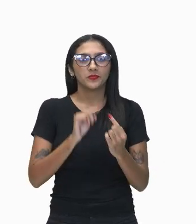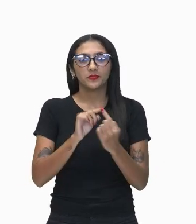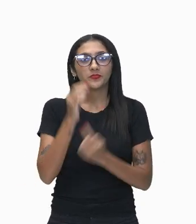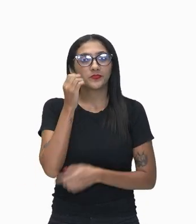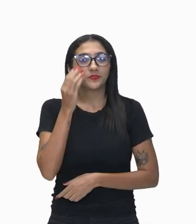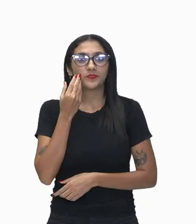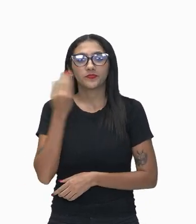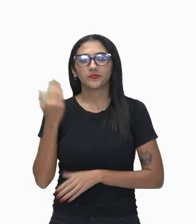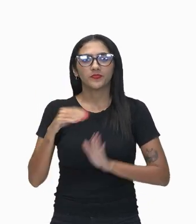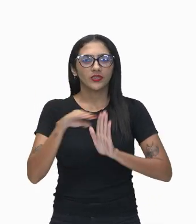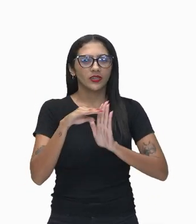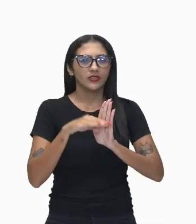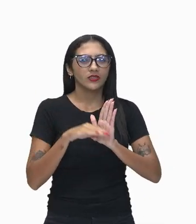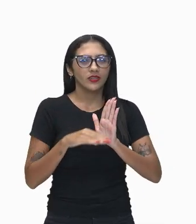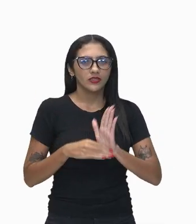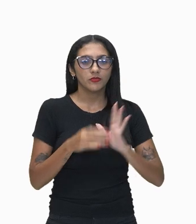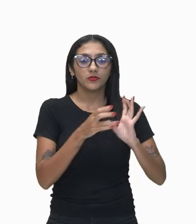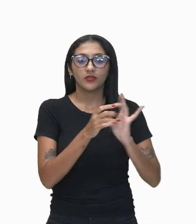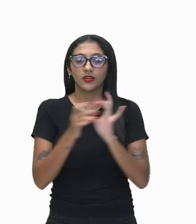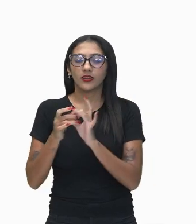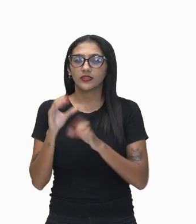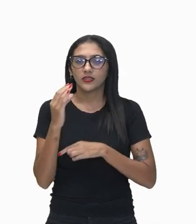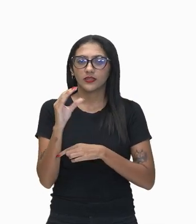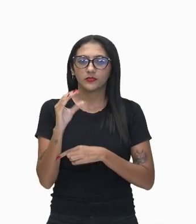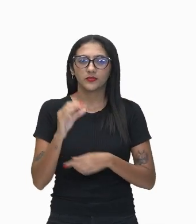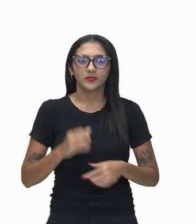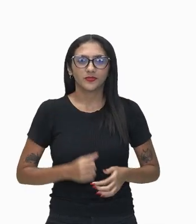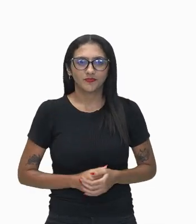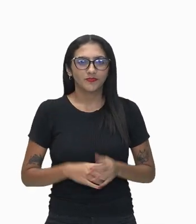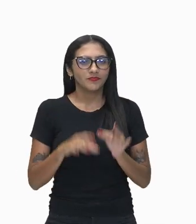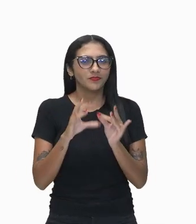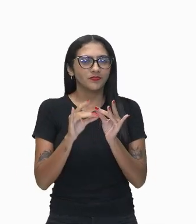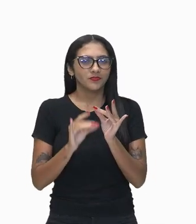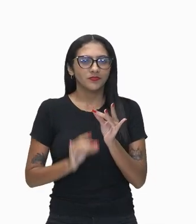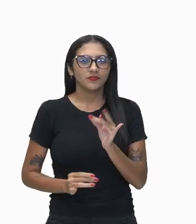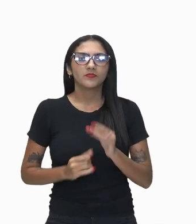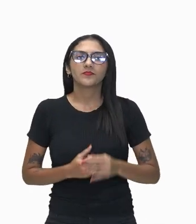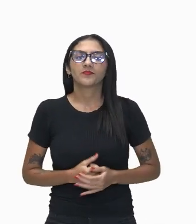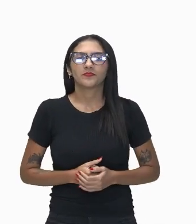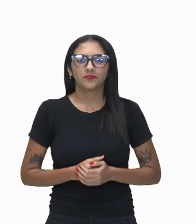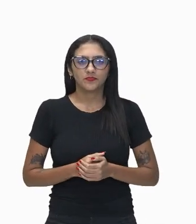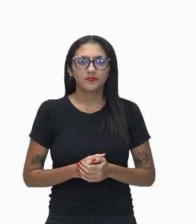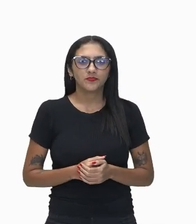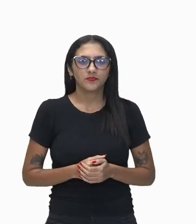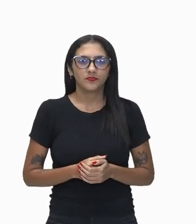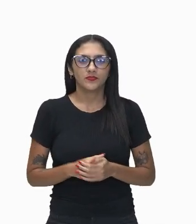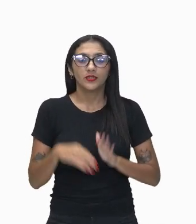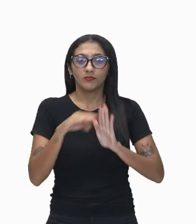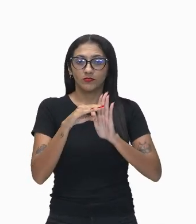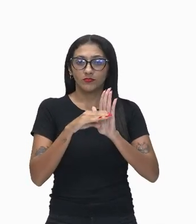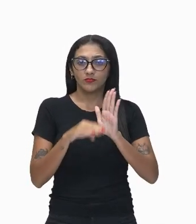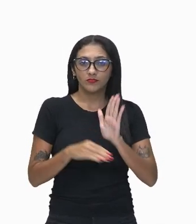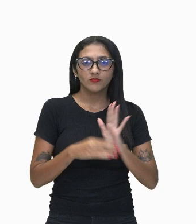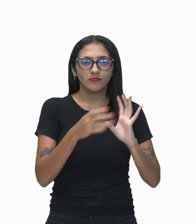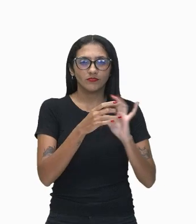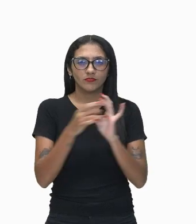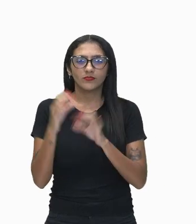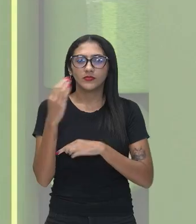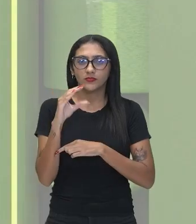conhecimento, classificação das cadeias carbônicas. E o detalhamento, classificação das cadeias